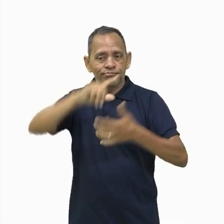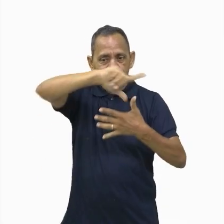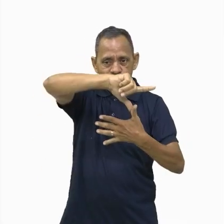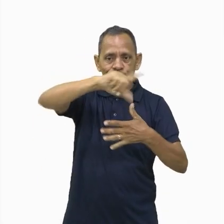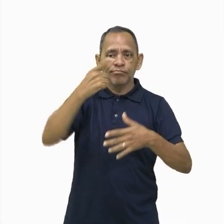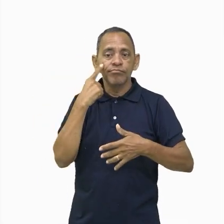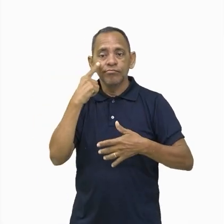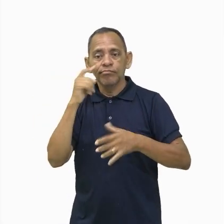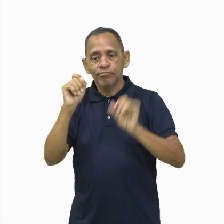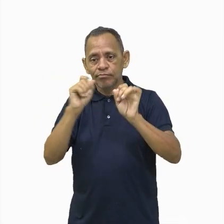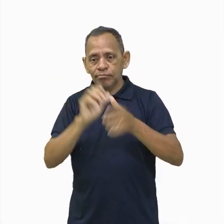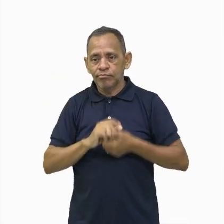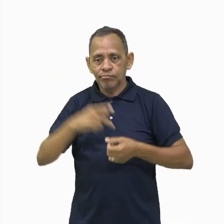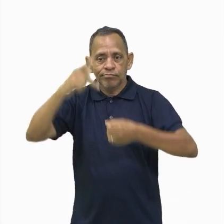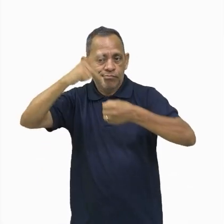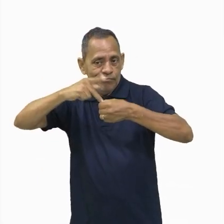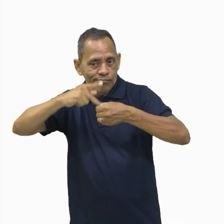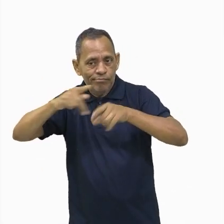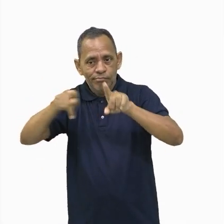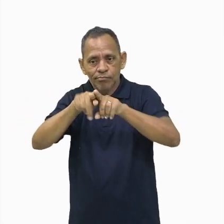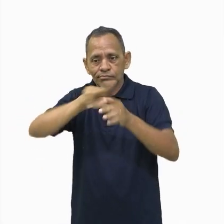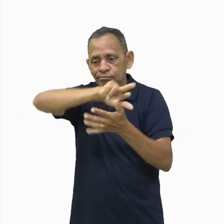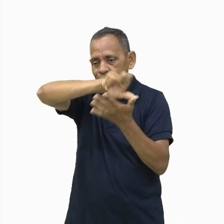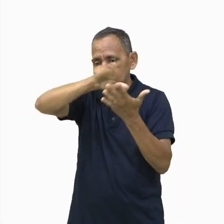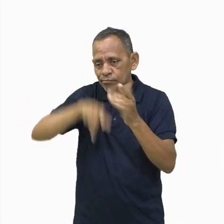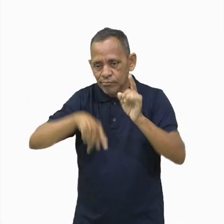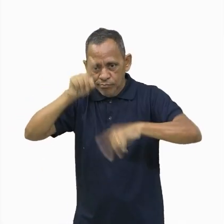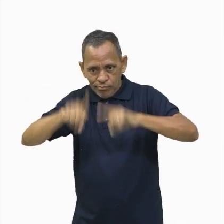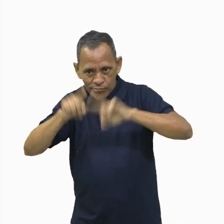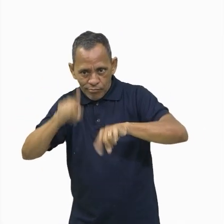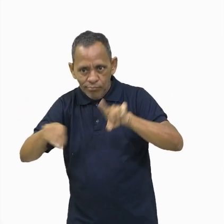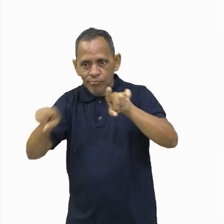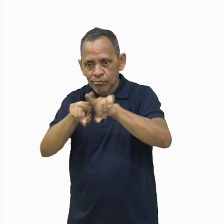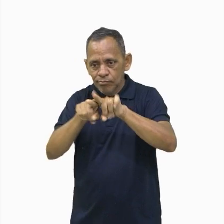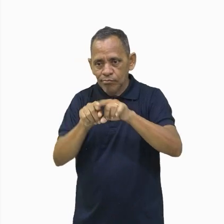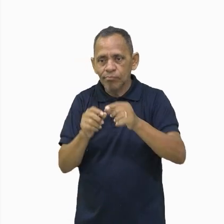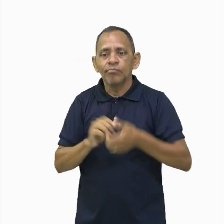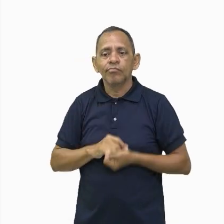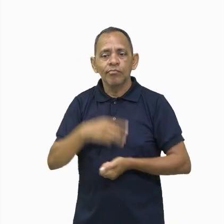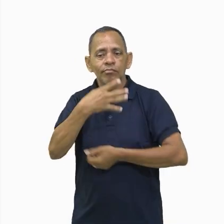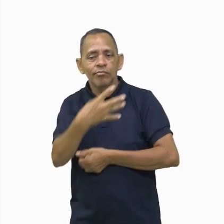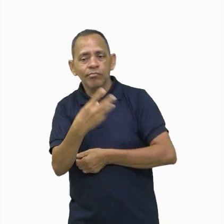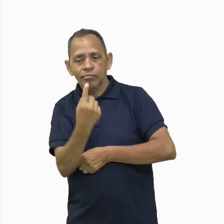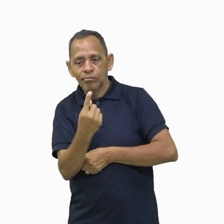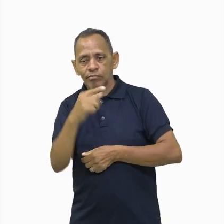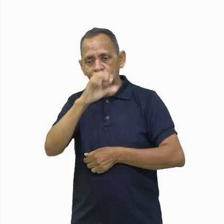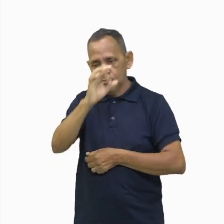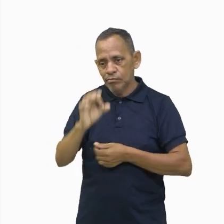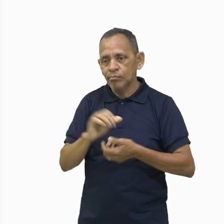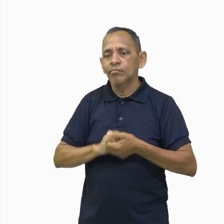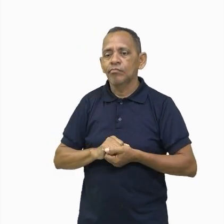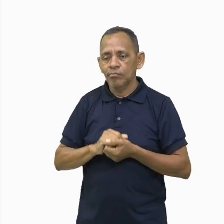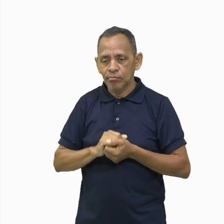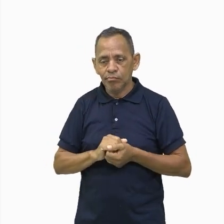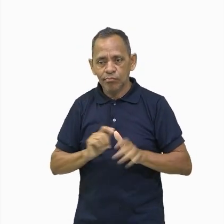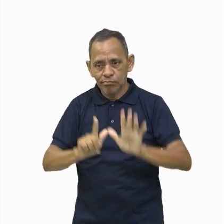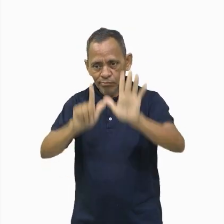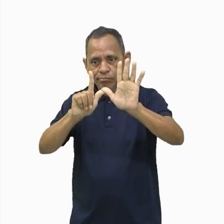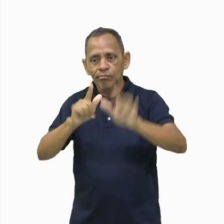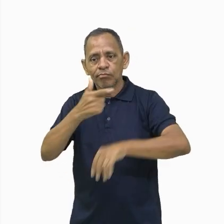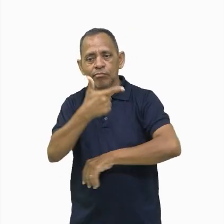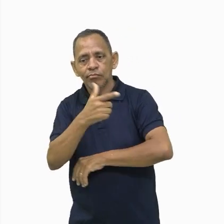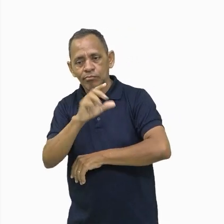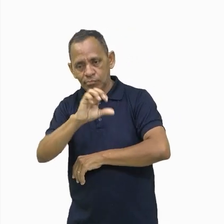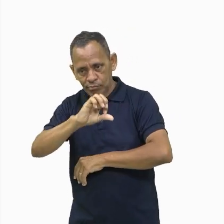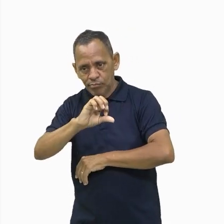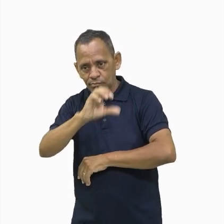o petróleo e seus derivados, eles acabam dominando 41%, seguido do gás natural com 29%,